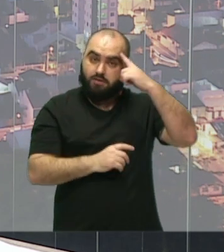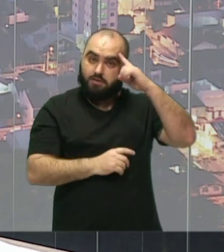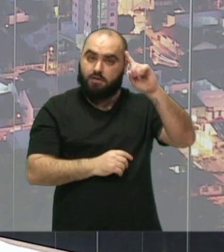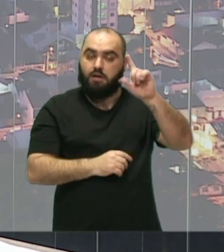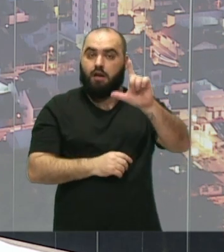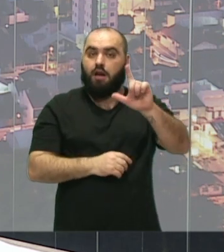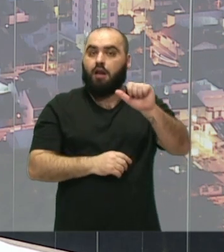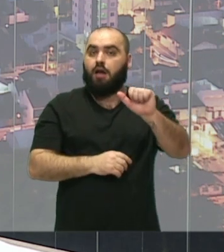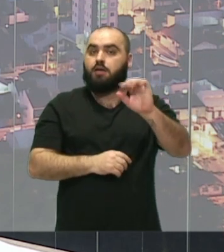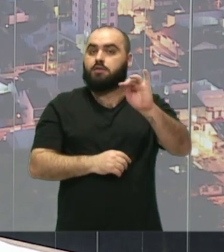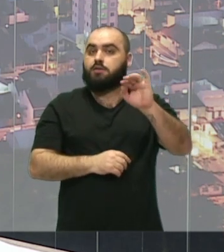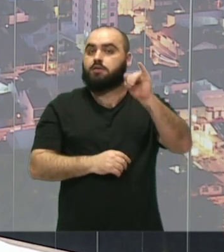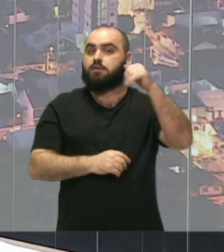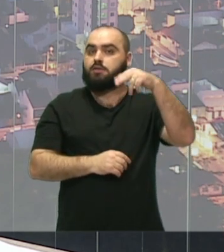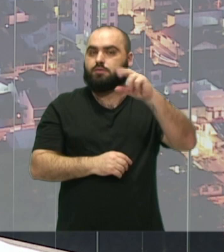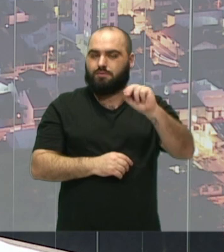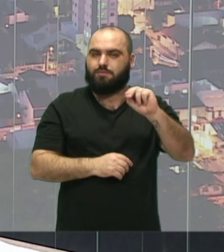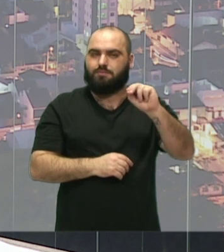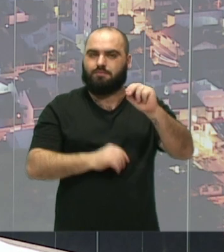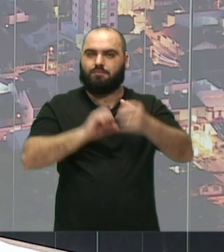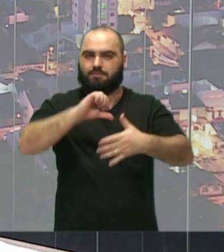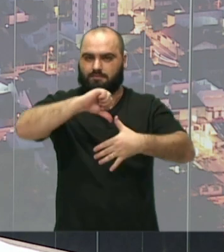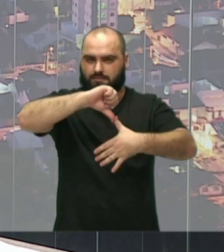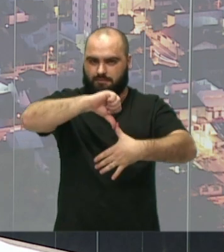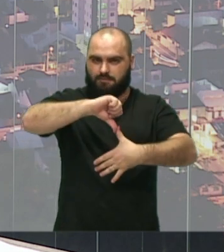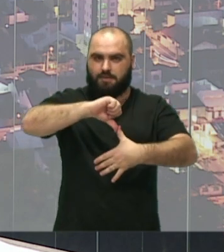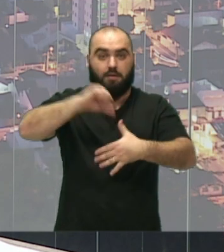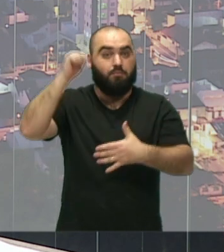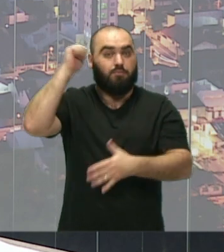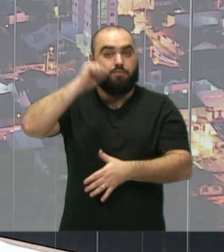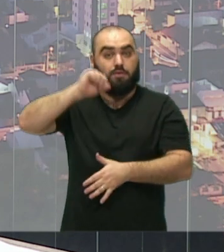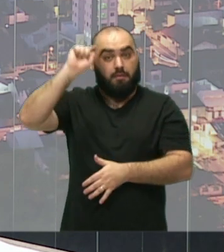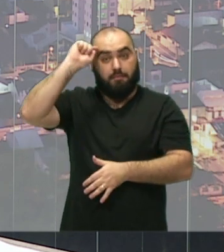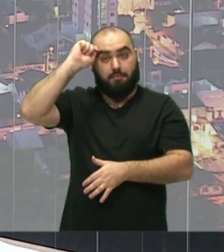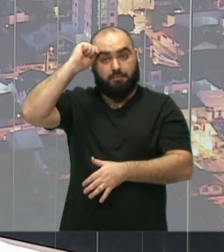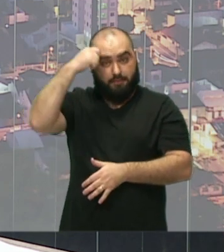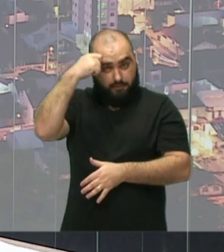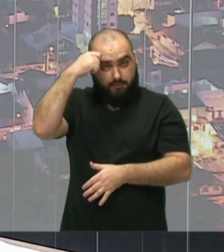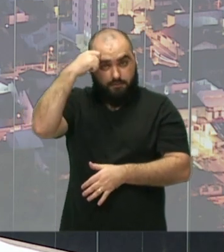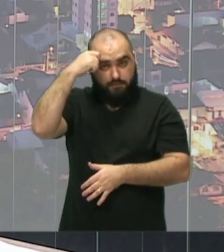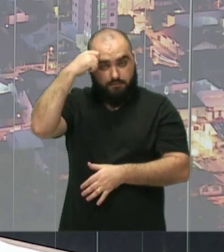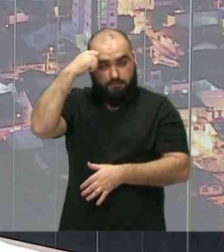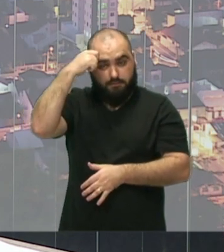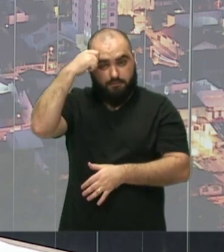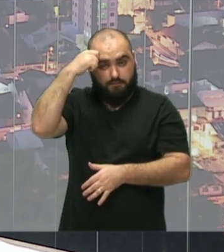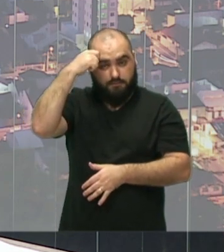mulher preta, das pessoas pretas, da mulher preta